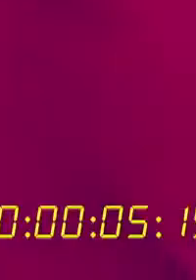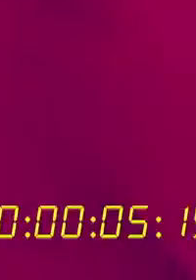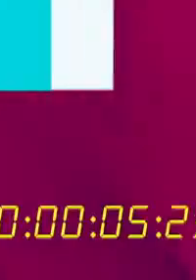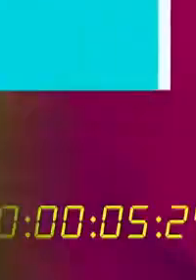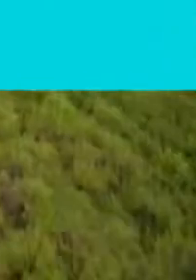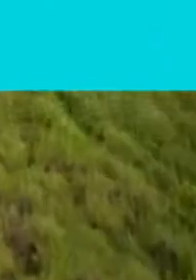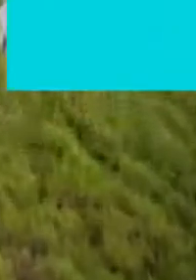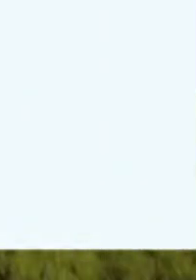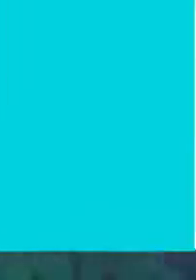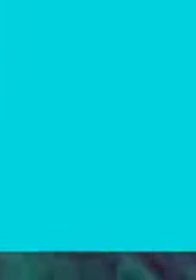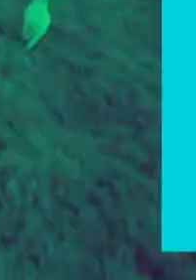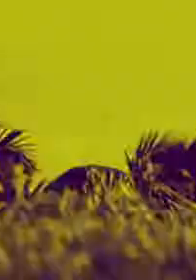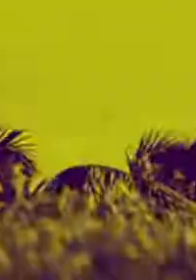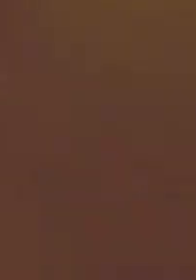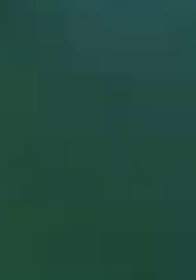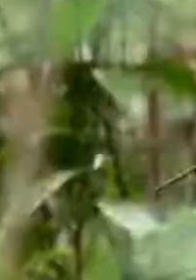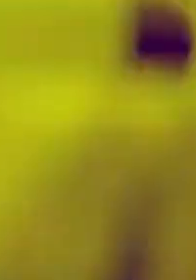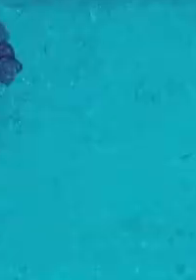Tchau.